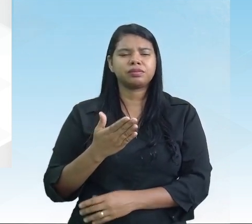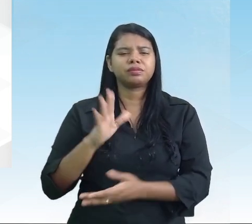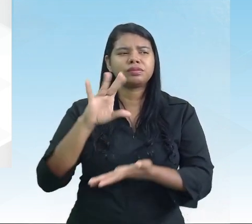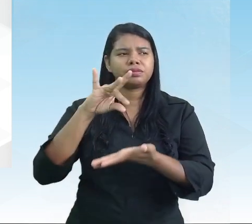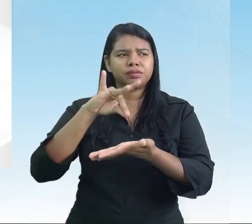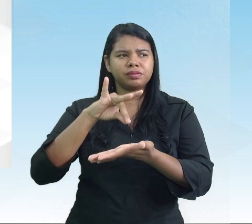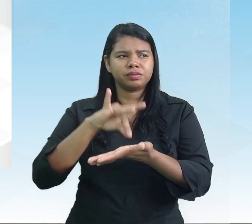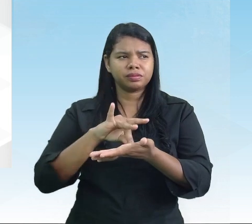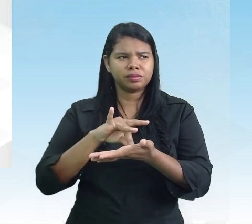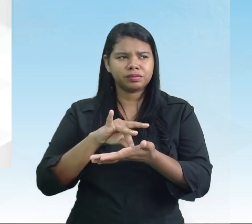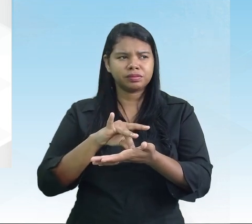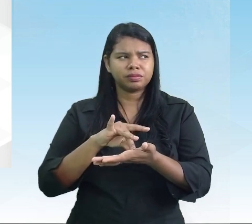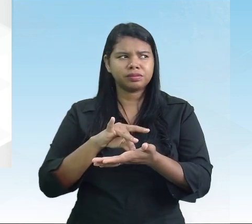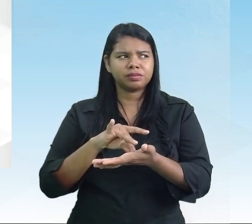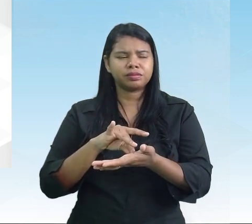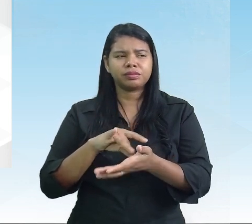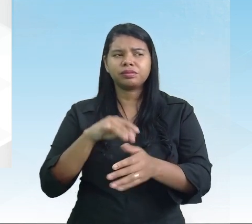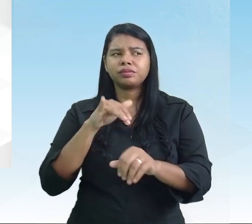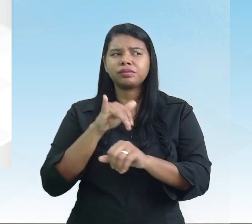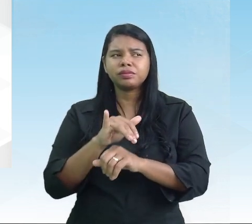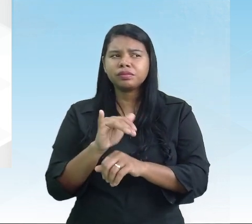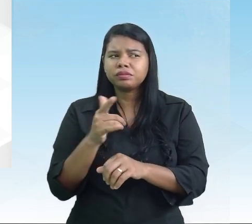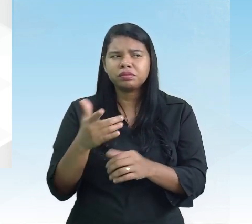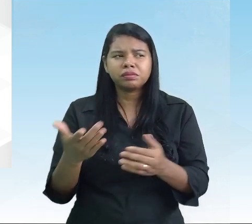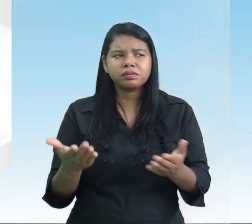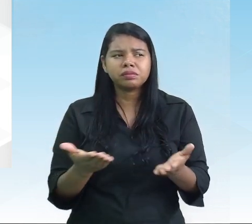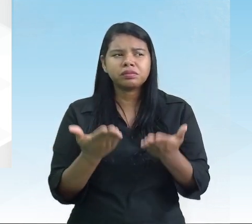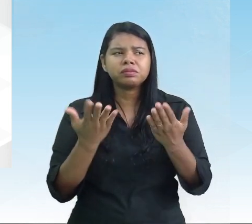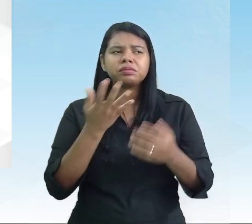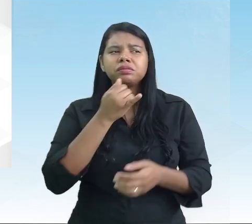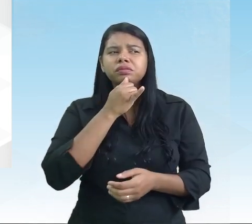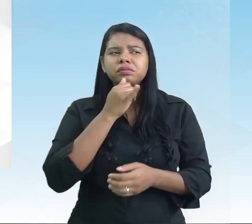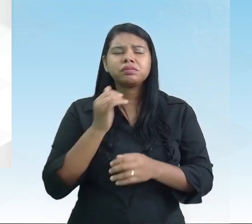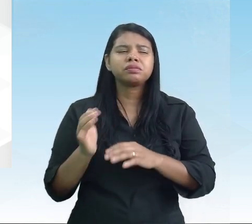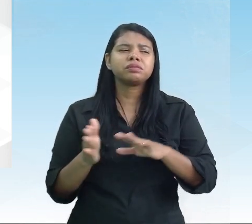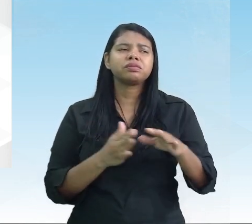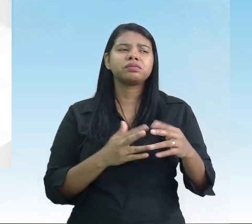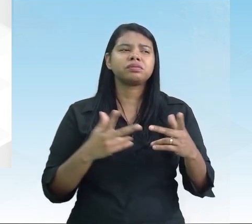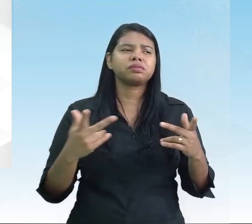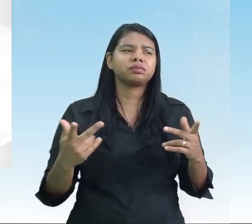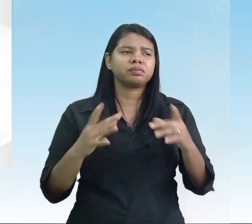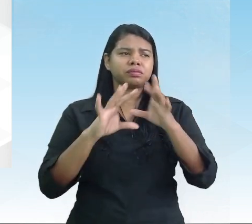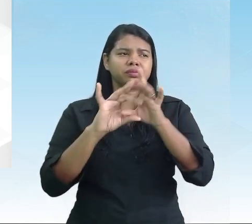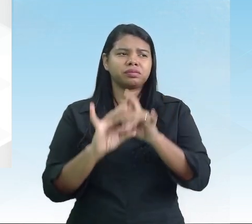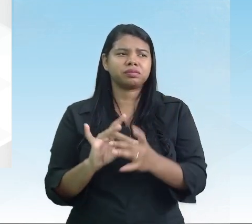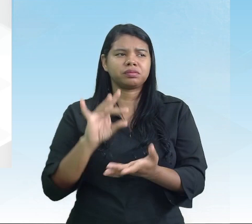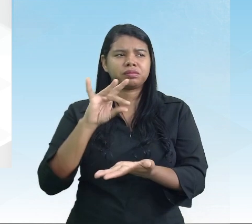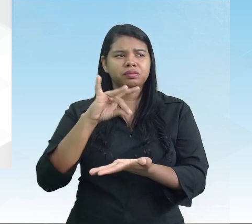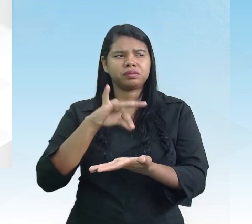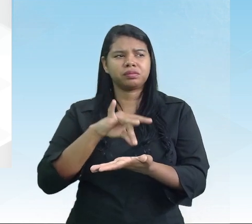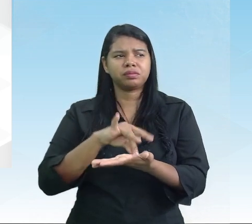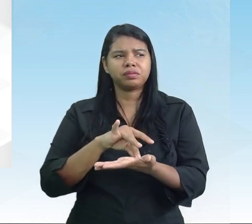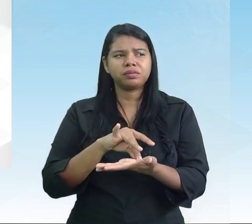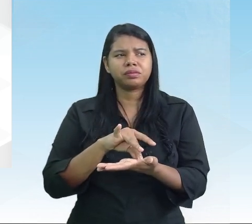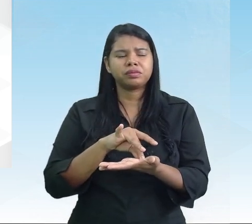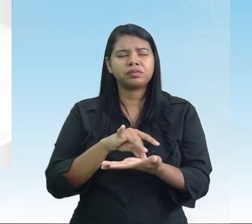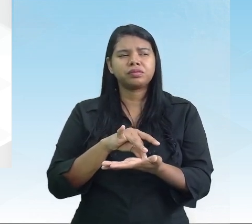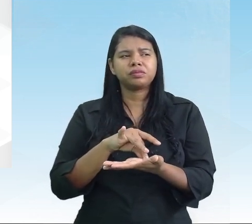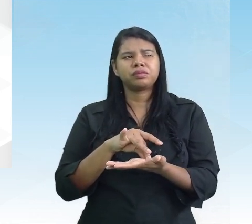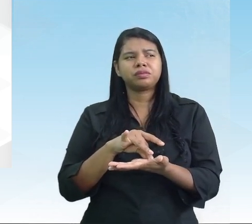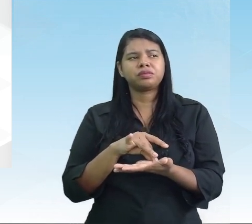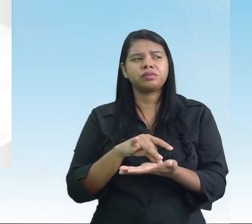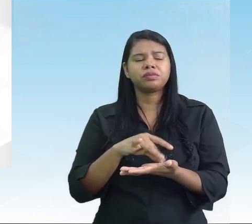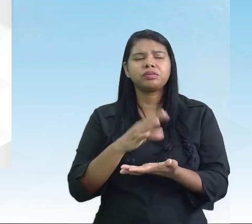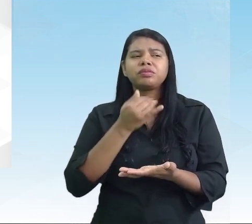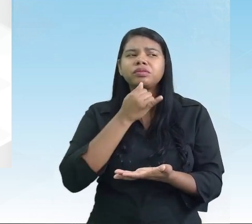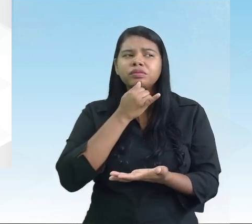ou negar um fato. Você não é obrigado, por exemplo, se um determinado assunto for comer ou não comer